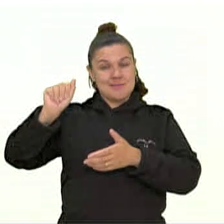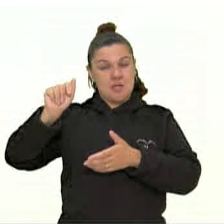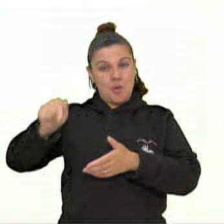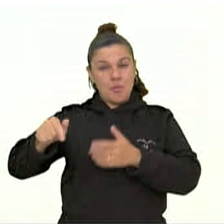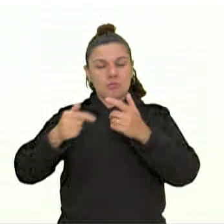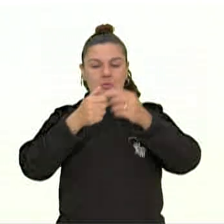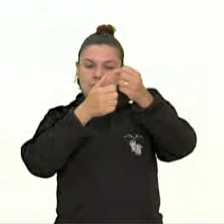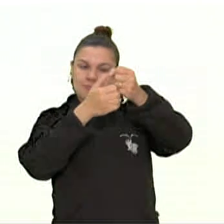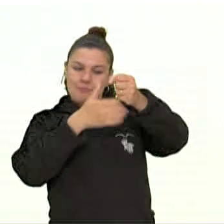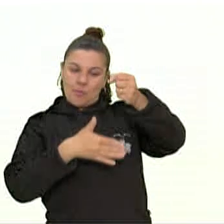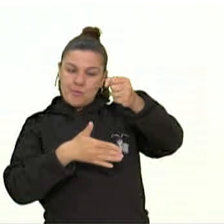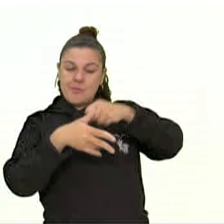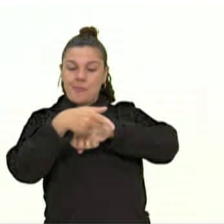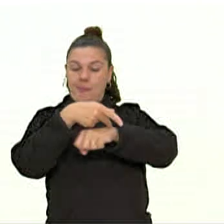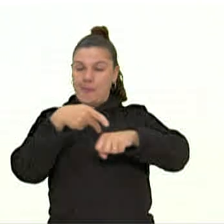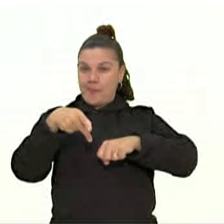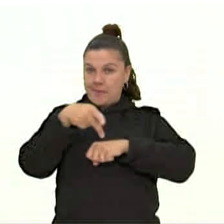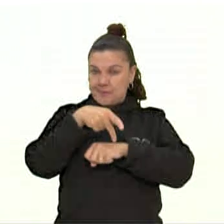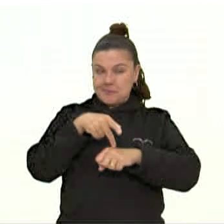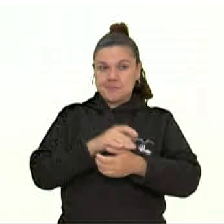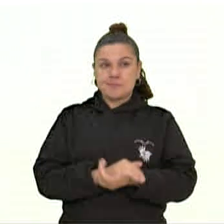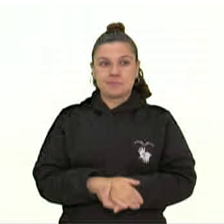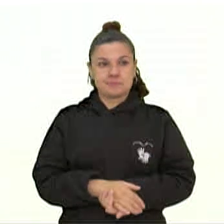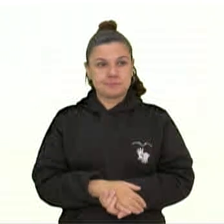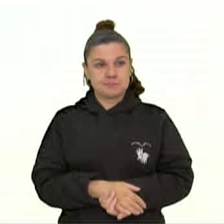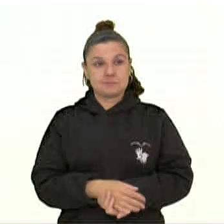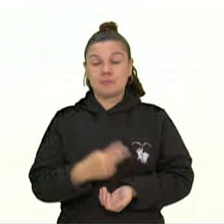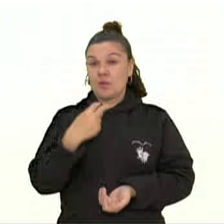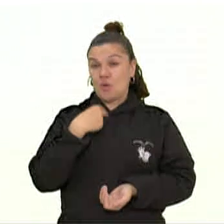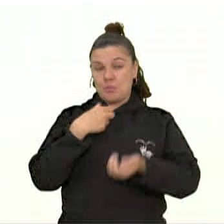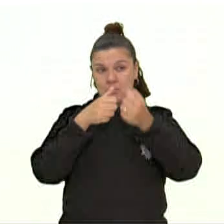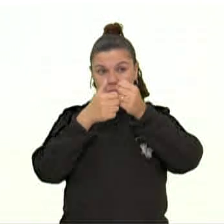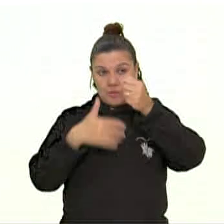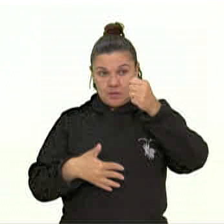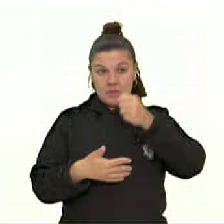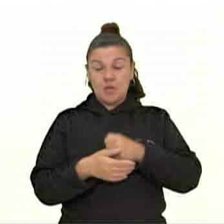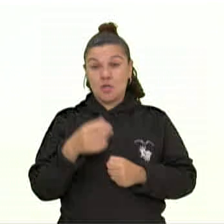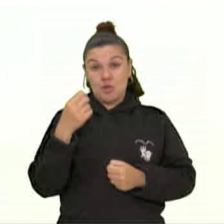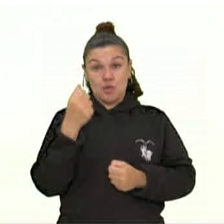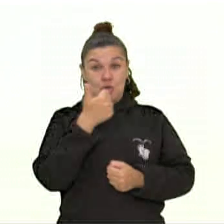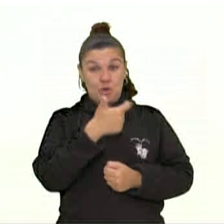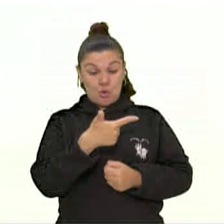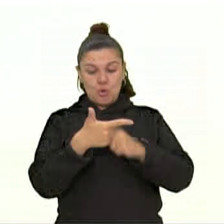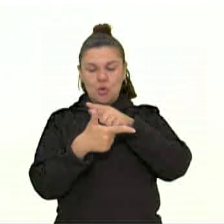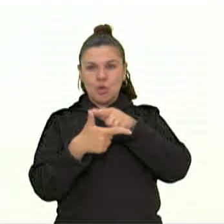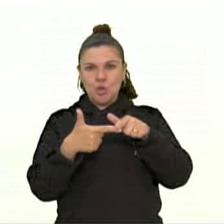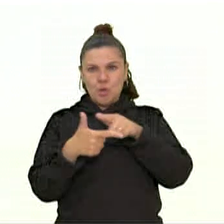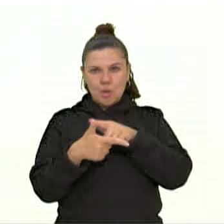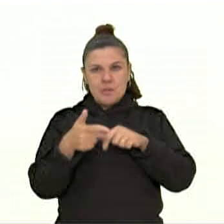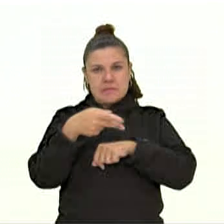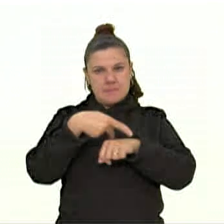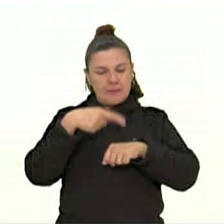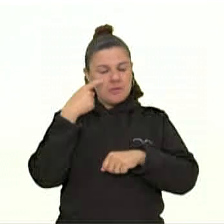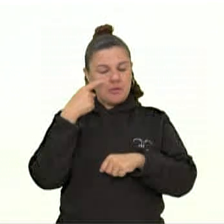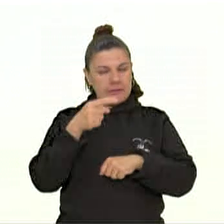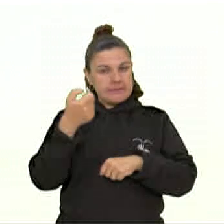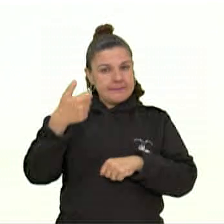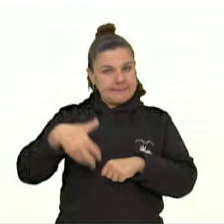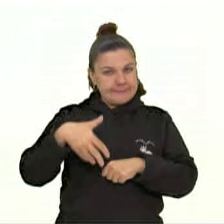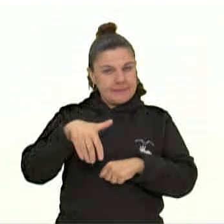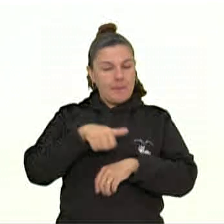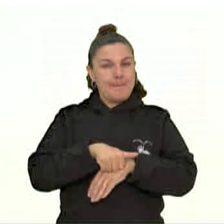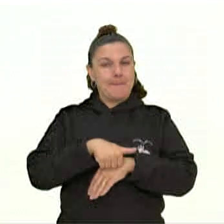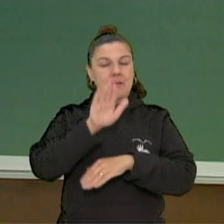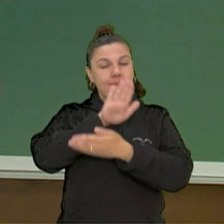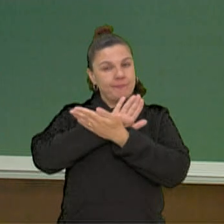uma lista dos principais países, né? Não poderia colocar todos aqui, mas trouxe 2 países que a gente vai ver em breve aqui, que são